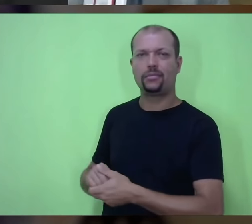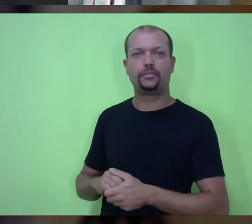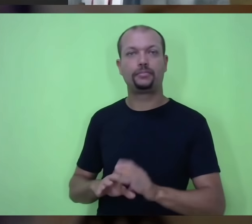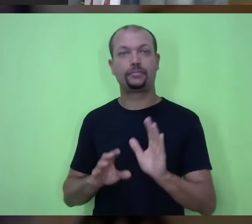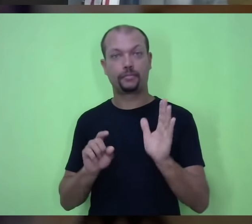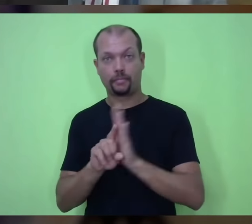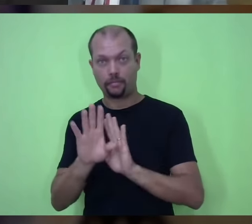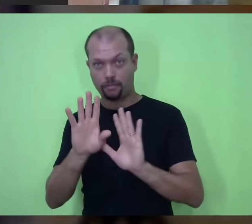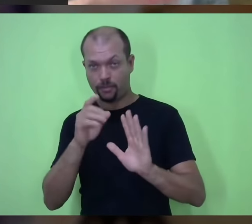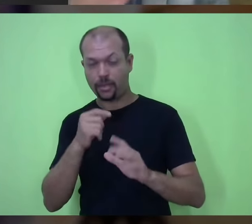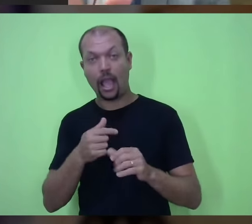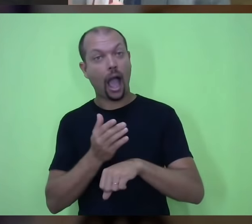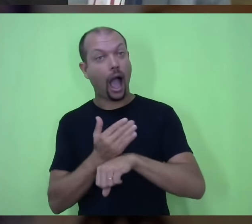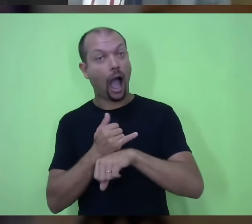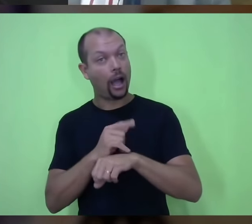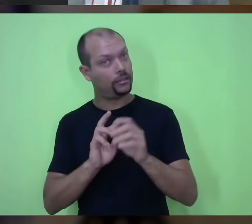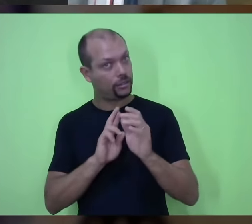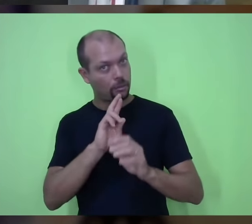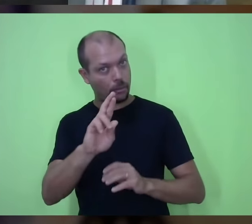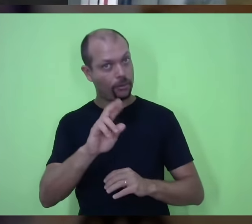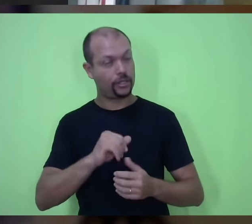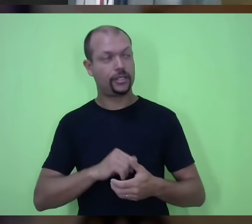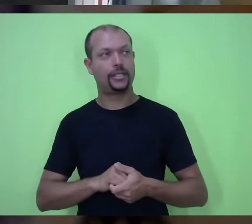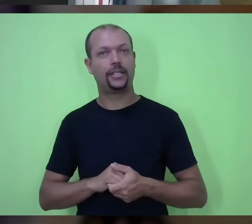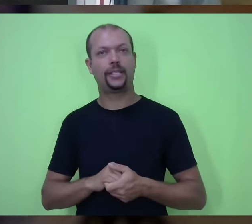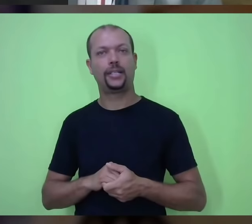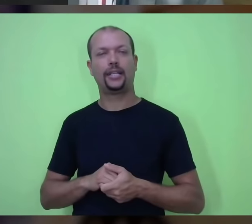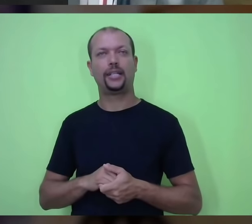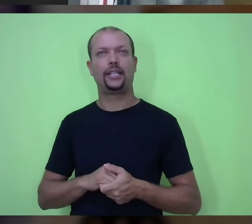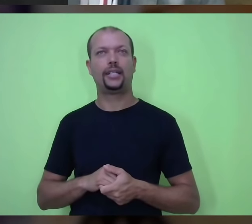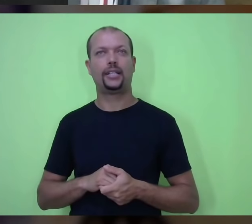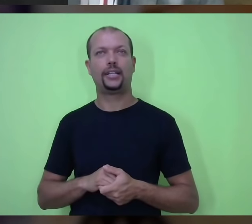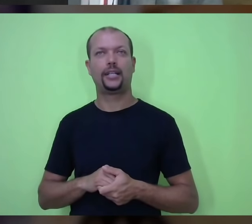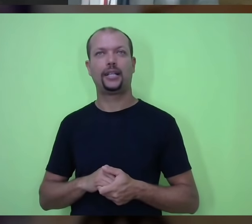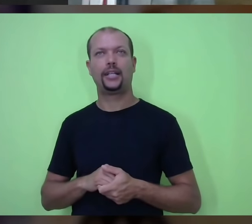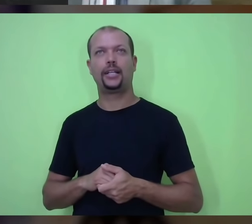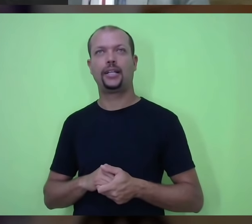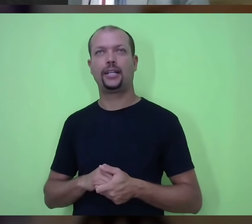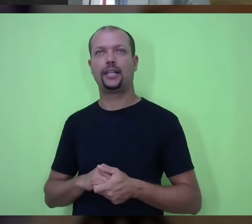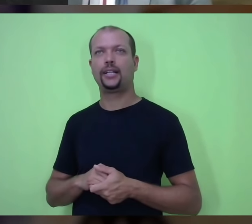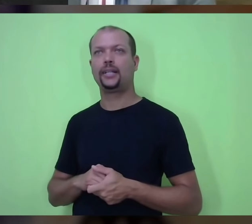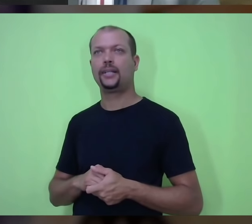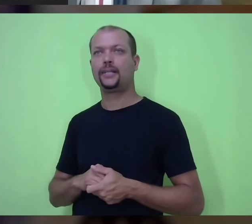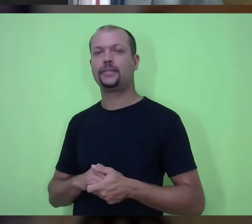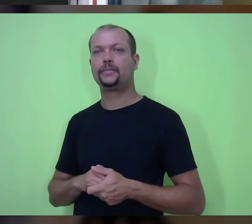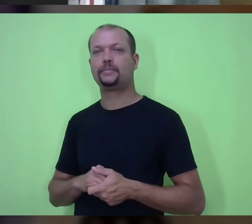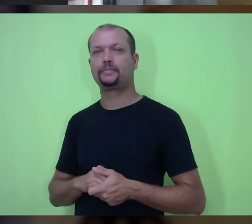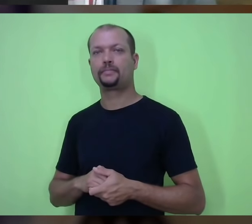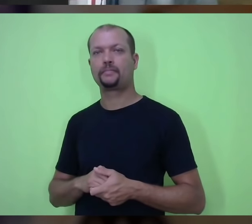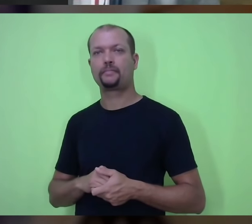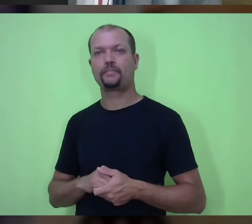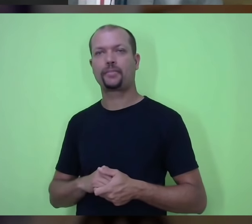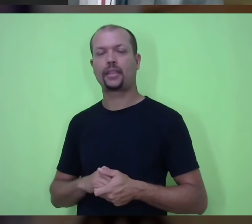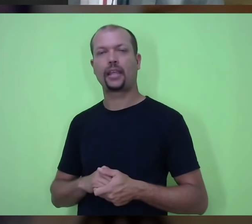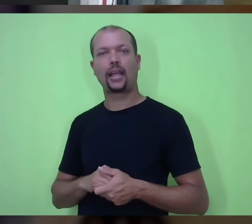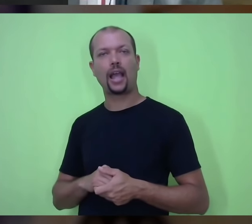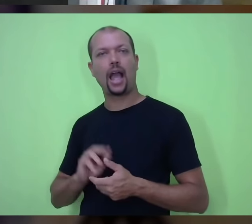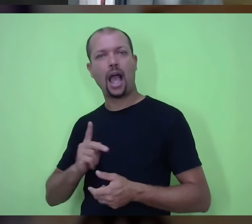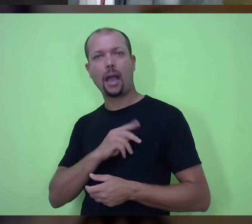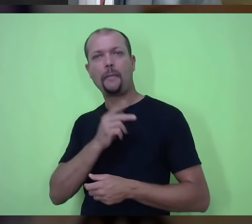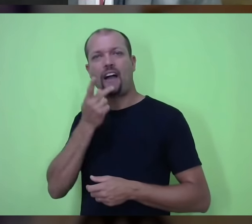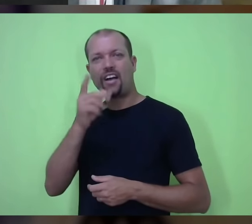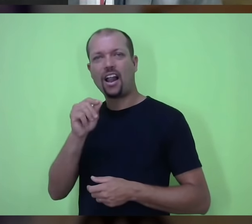Eu gostaria até, antes de responder a pergunta, é que quando a palavra consumador, ela normalmente entra num jogo de palavras de Hebreus, que